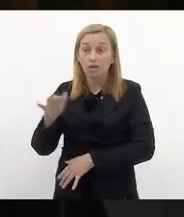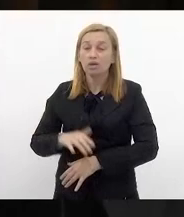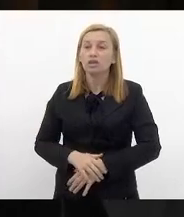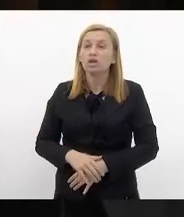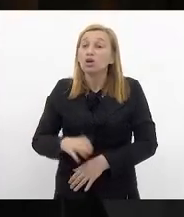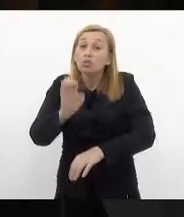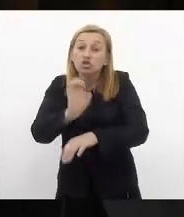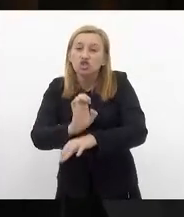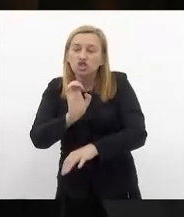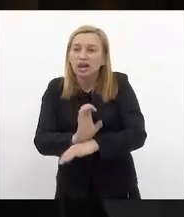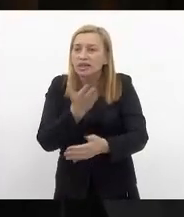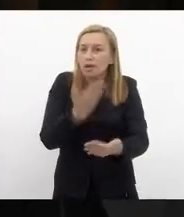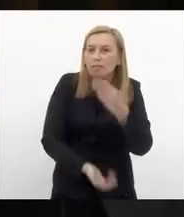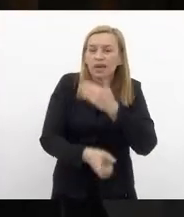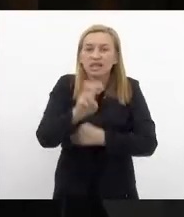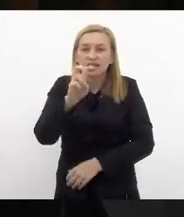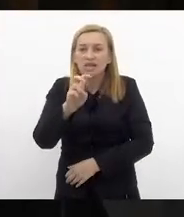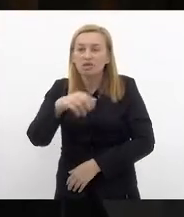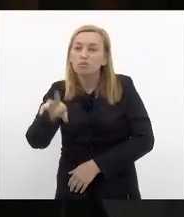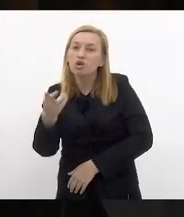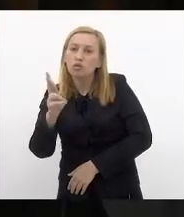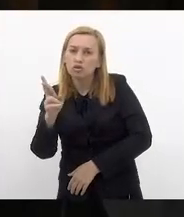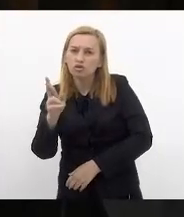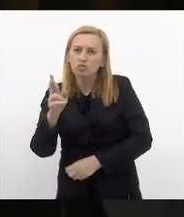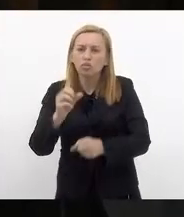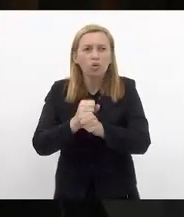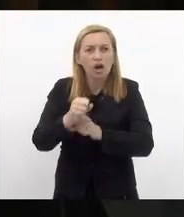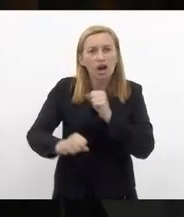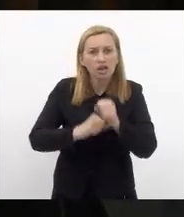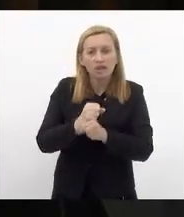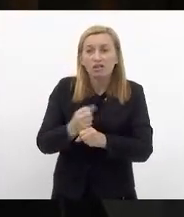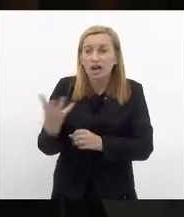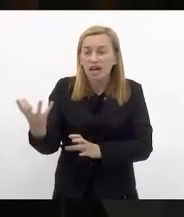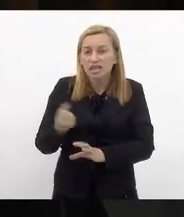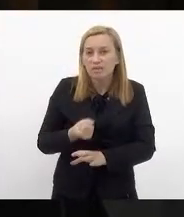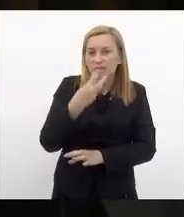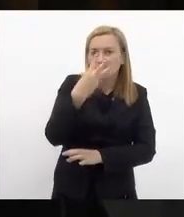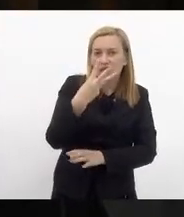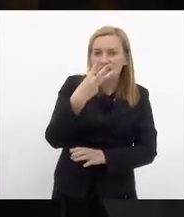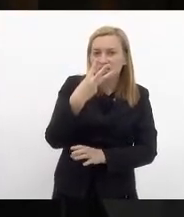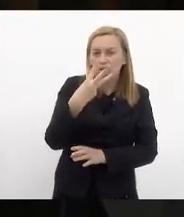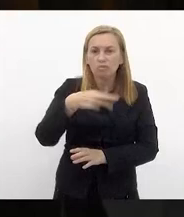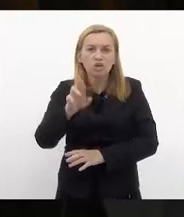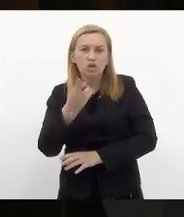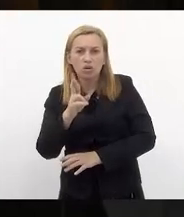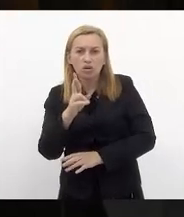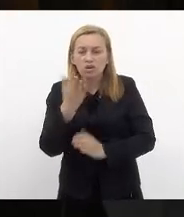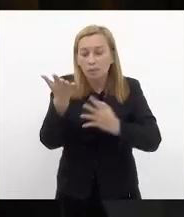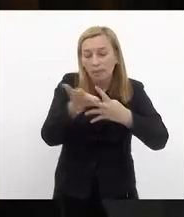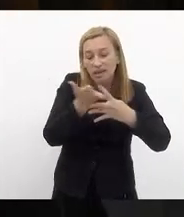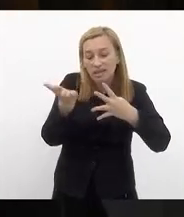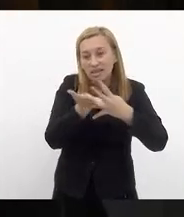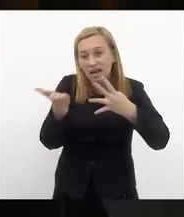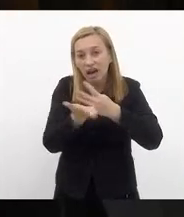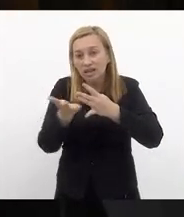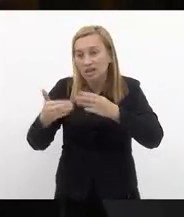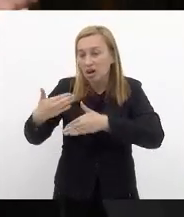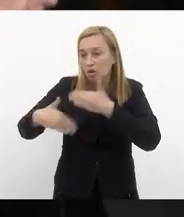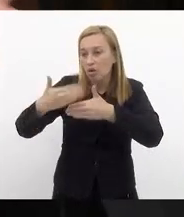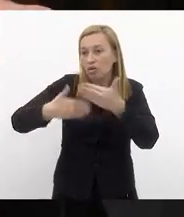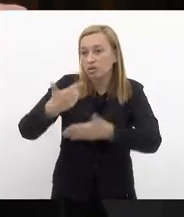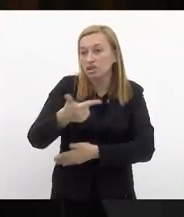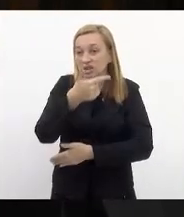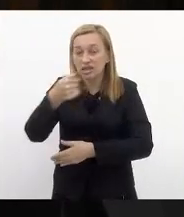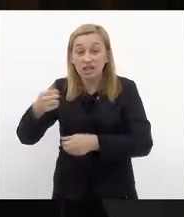Um Estado que perde 5 bilhões por ano vai receber 3 bilhões parcelados ao longo de